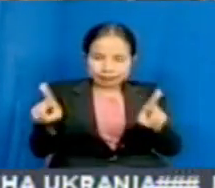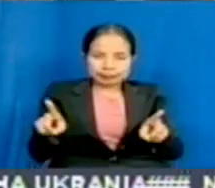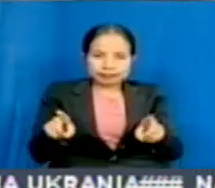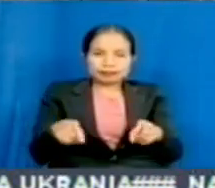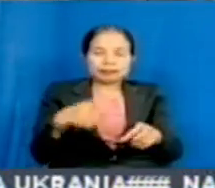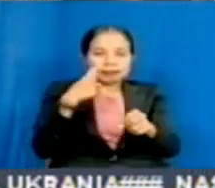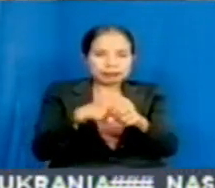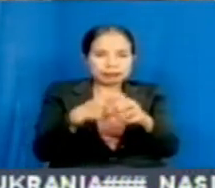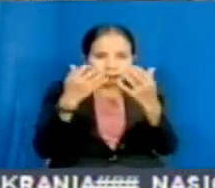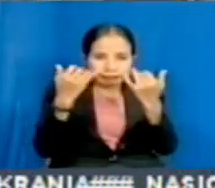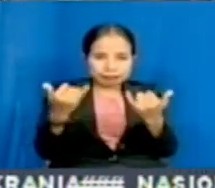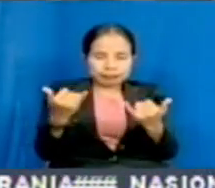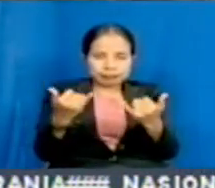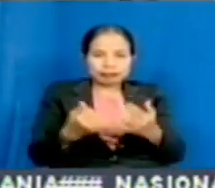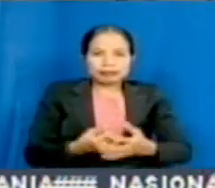o tempo agora.